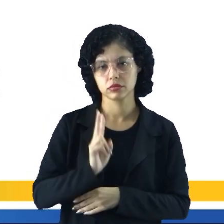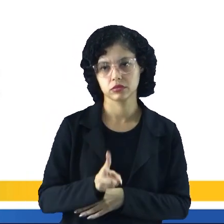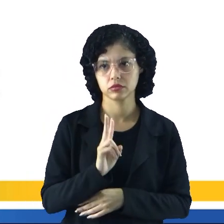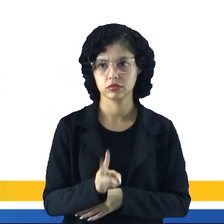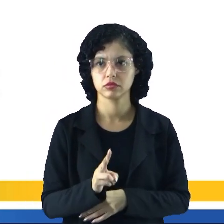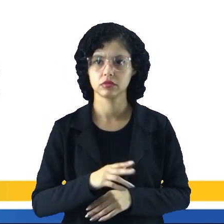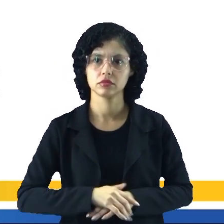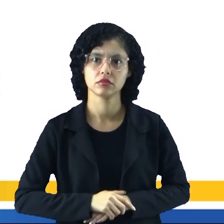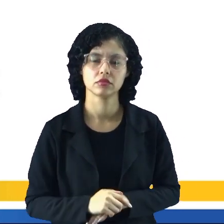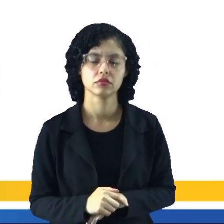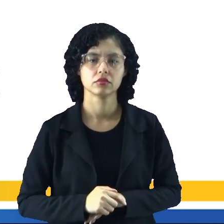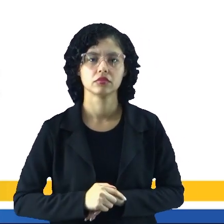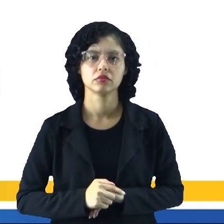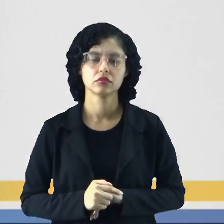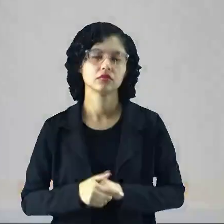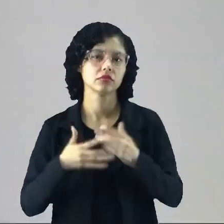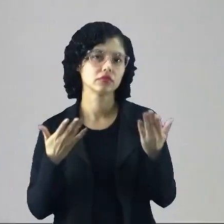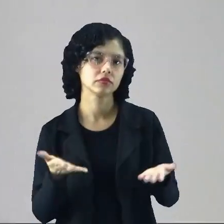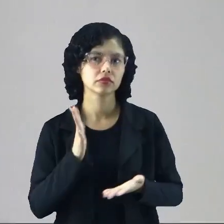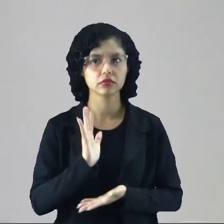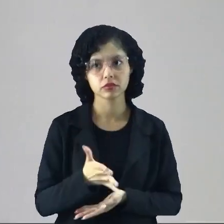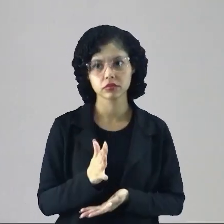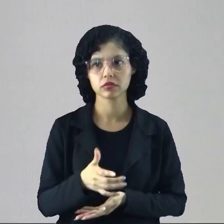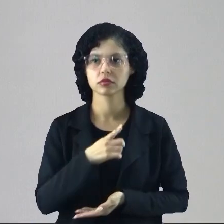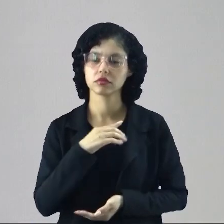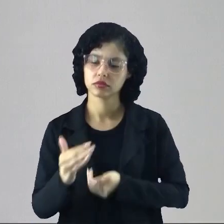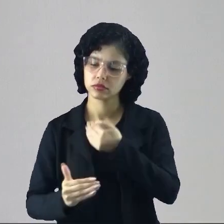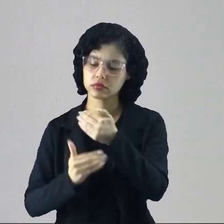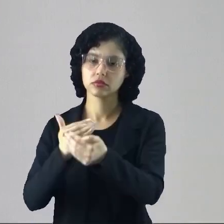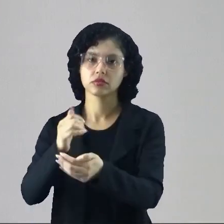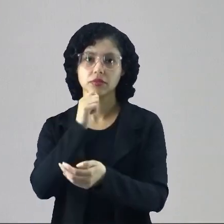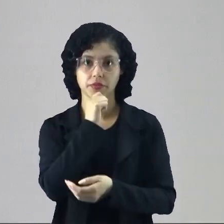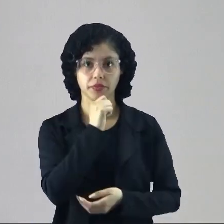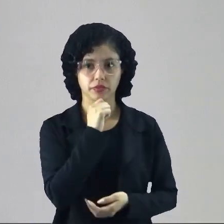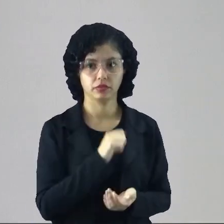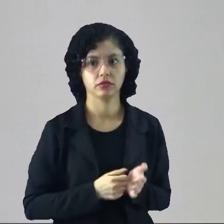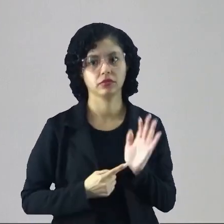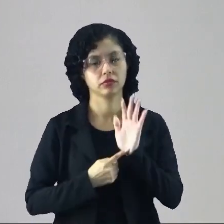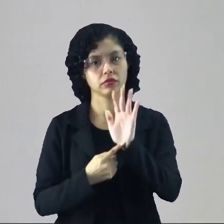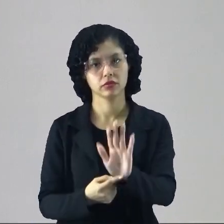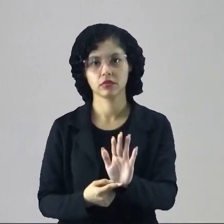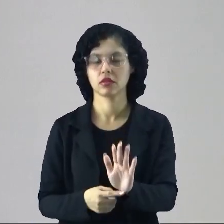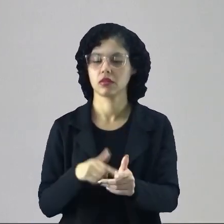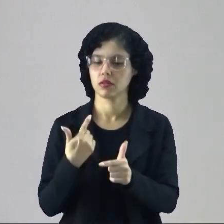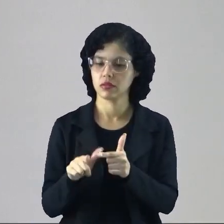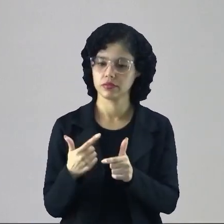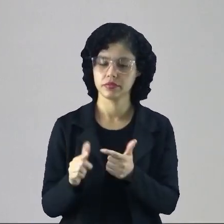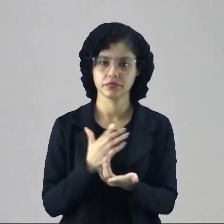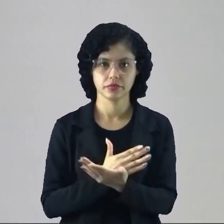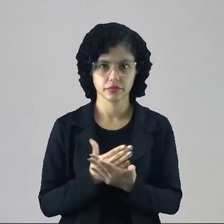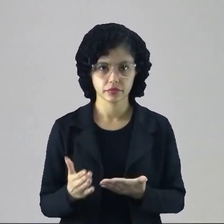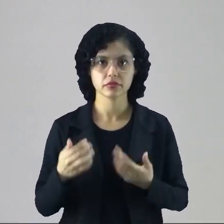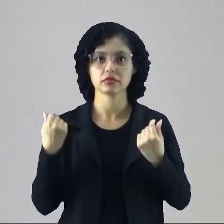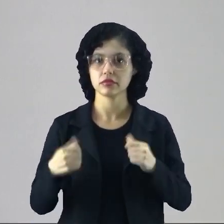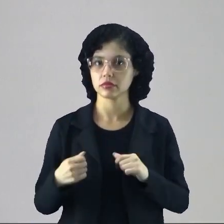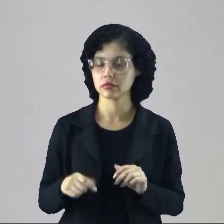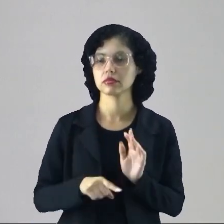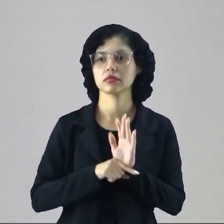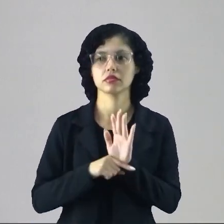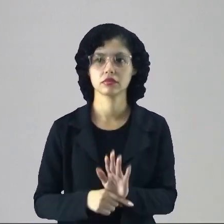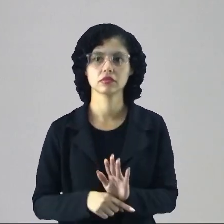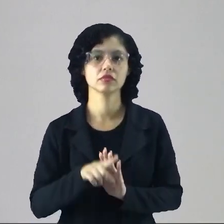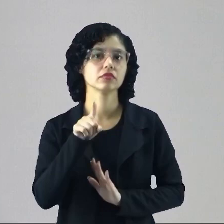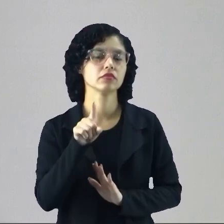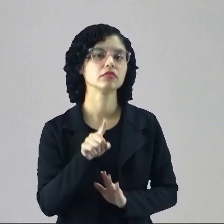argumentar a respeito da mesma então já que no desenvolvimento se você Apresentou um problema inicialmente Tem que apresentar né